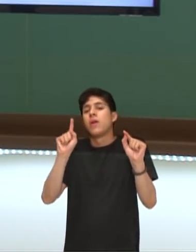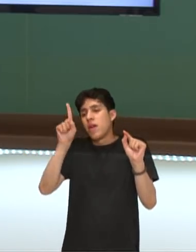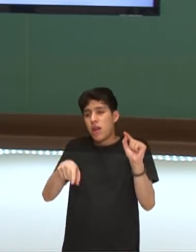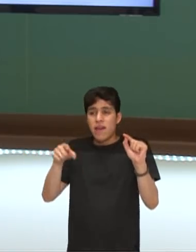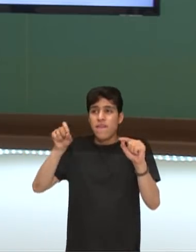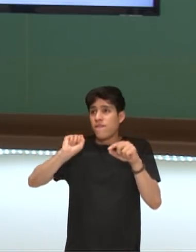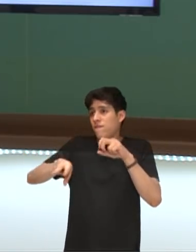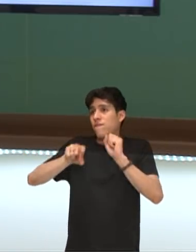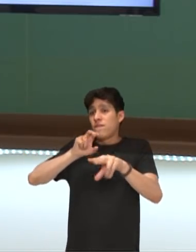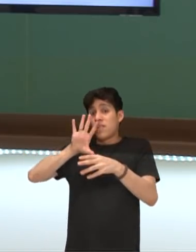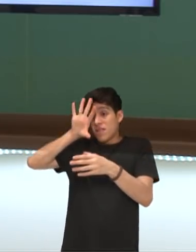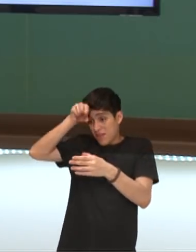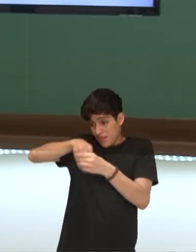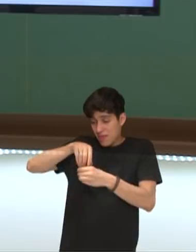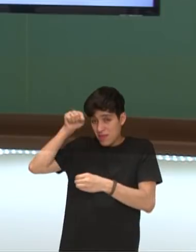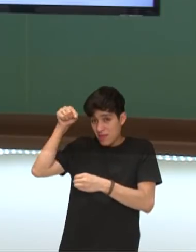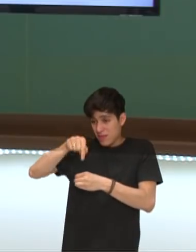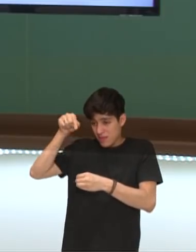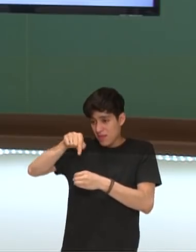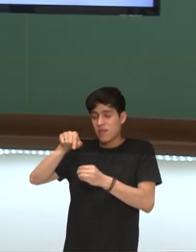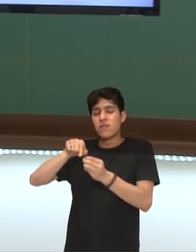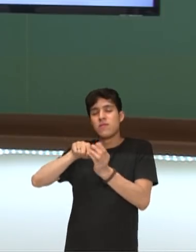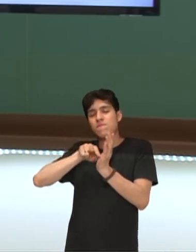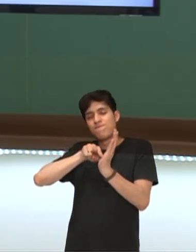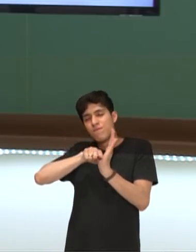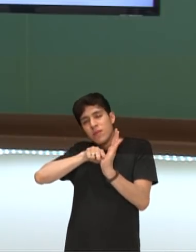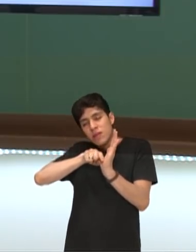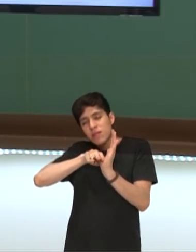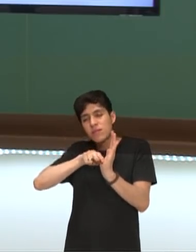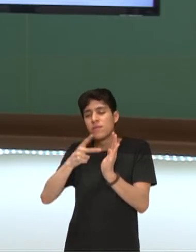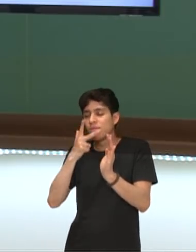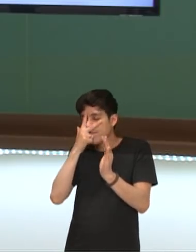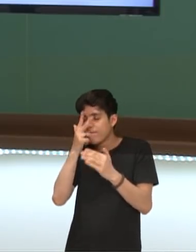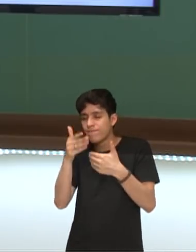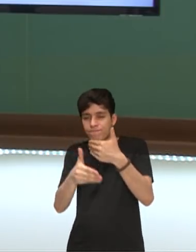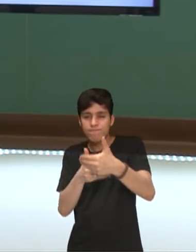novos vírus dentro da bactéria e vai ocorrer da